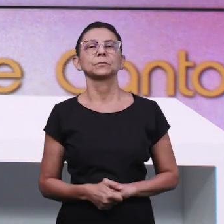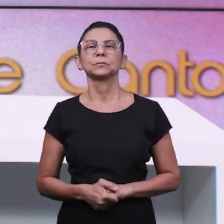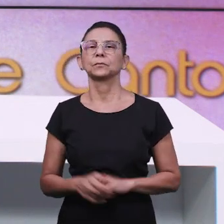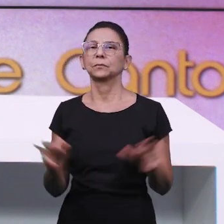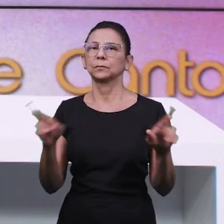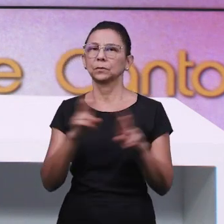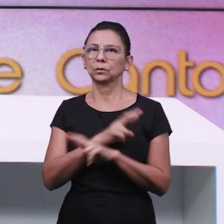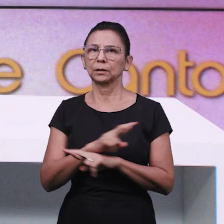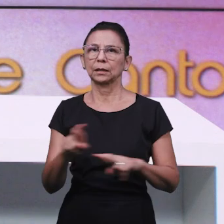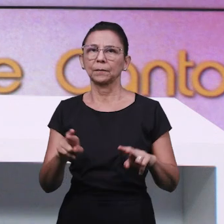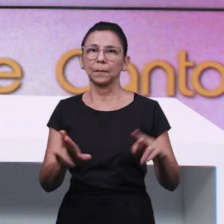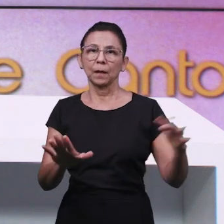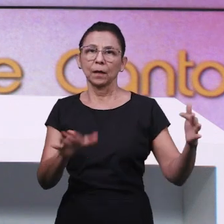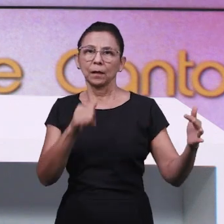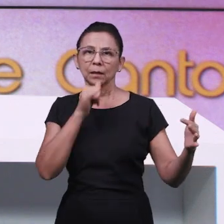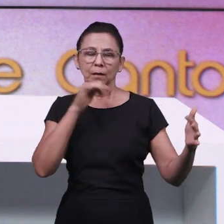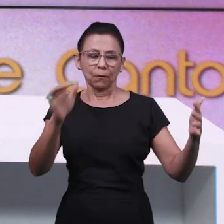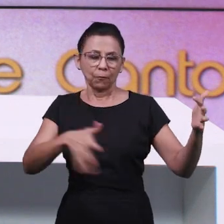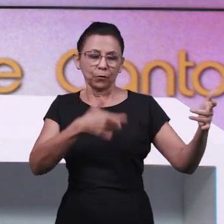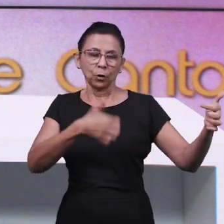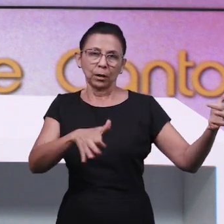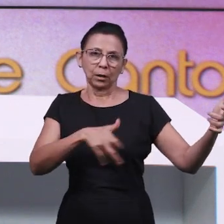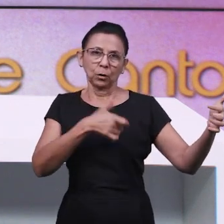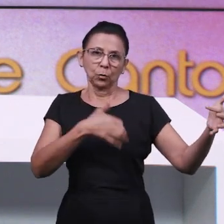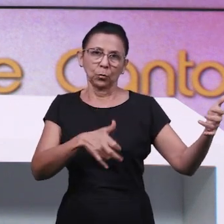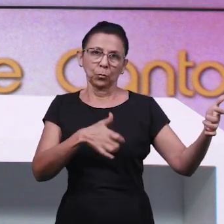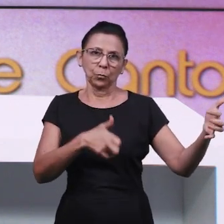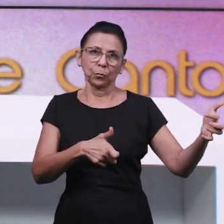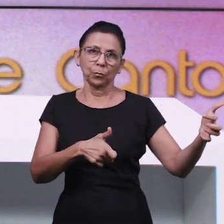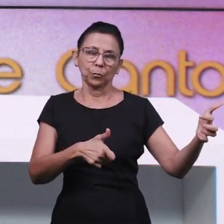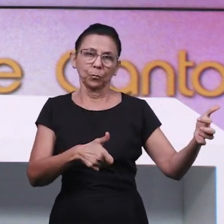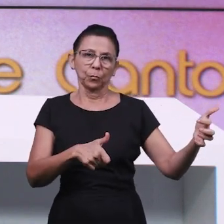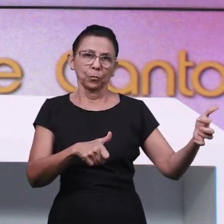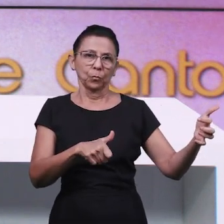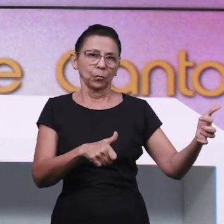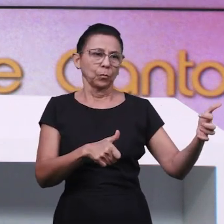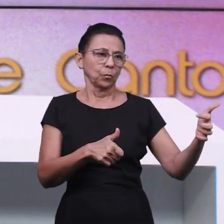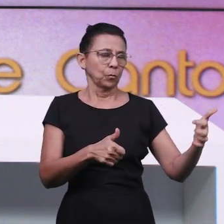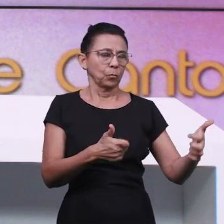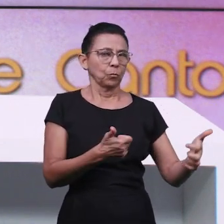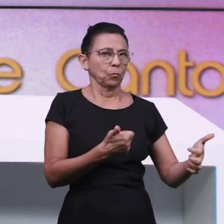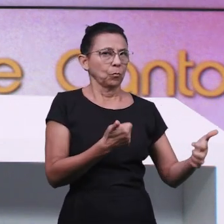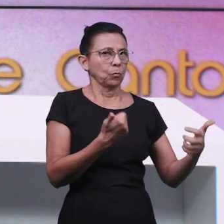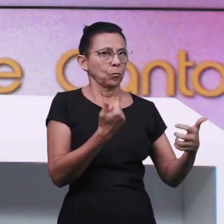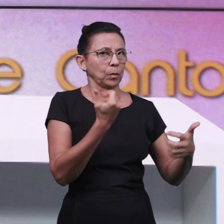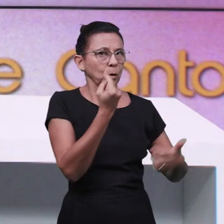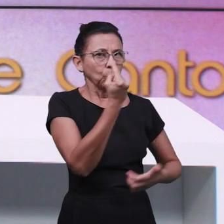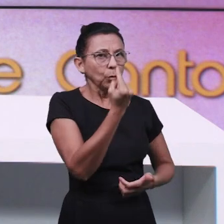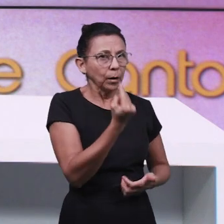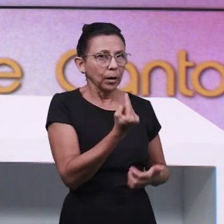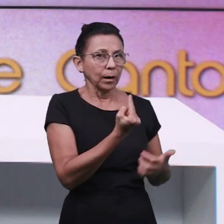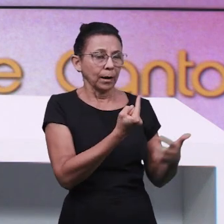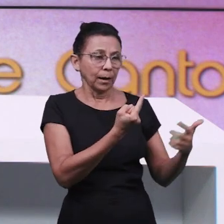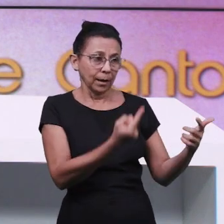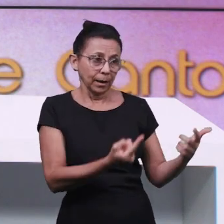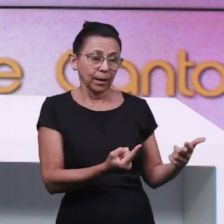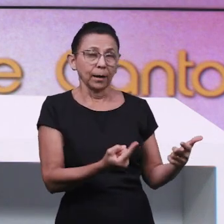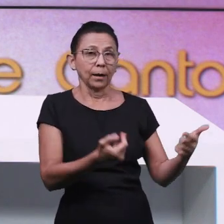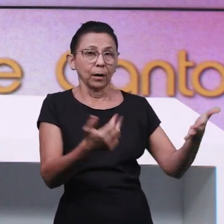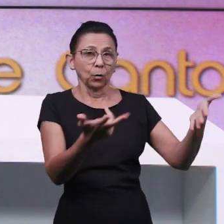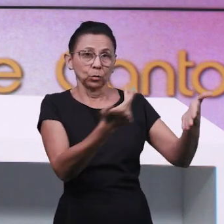vez. O violão, ele tem um formato único. Por isso, a